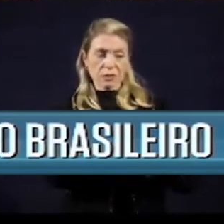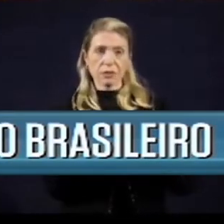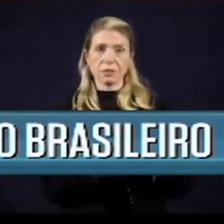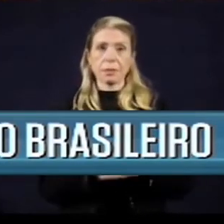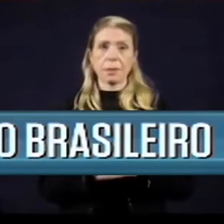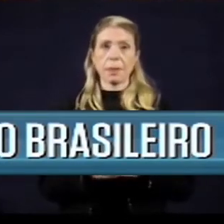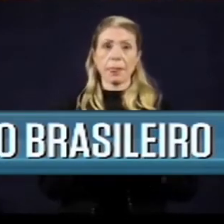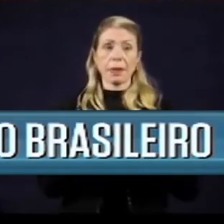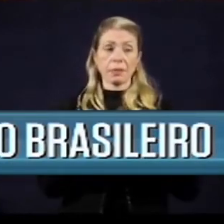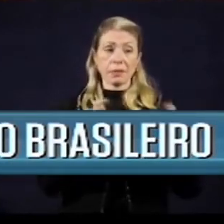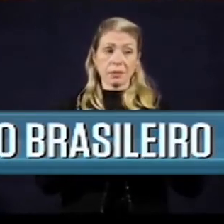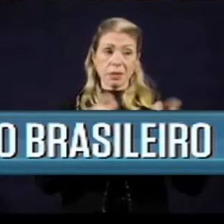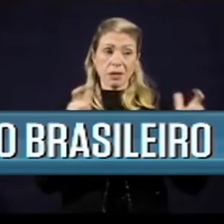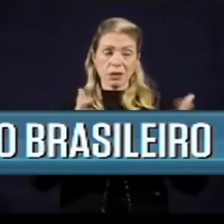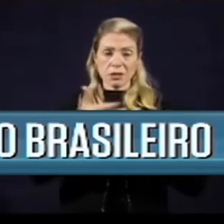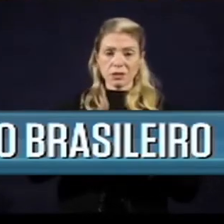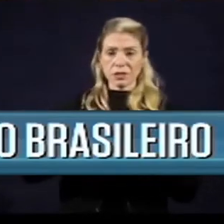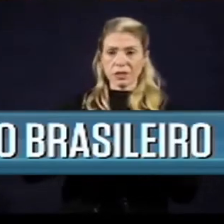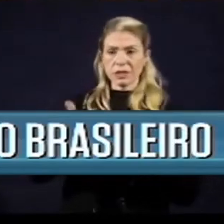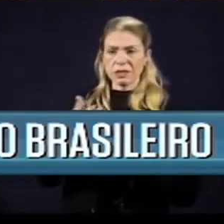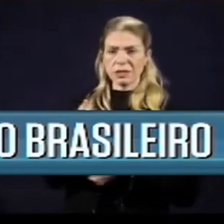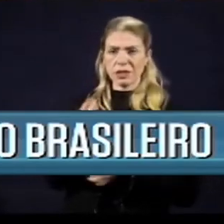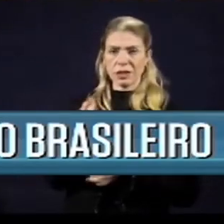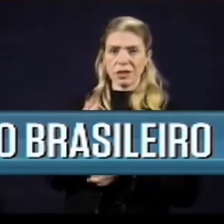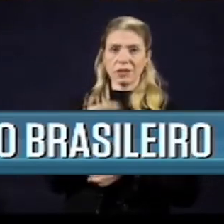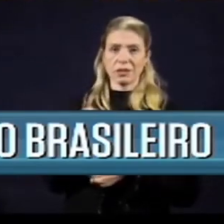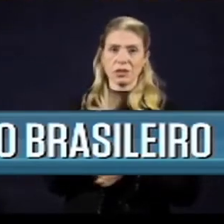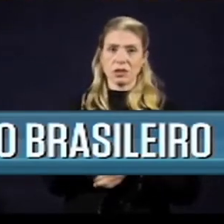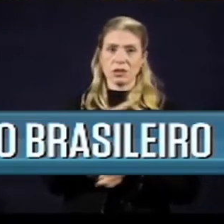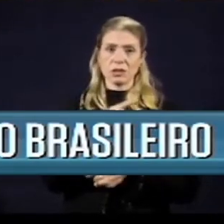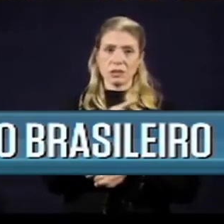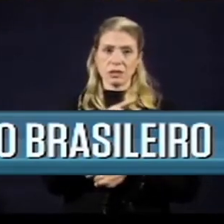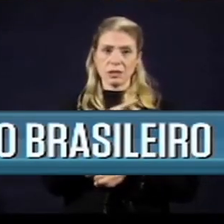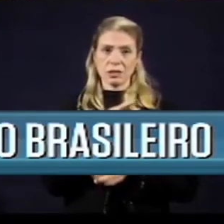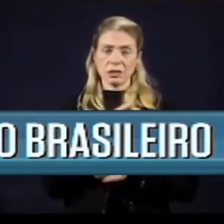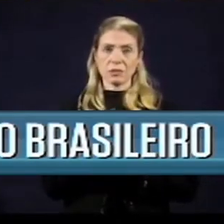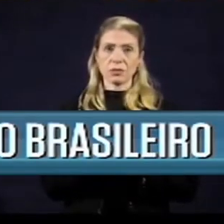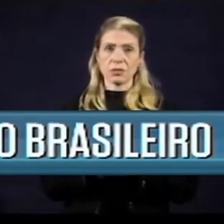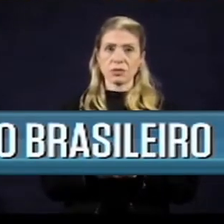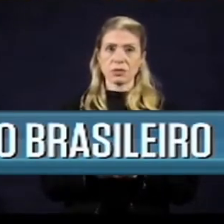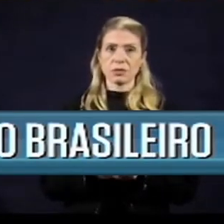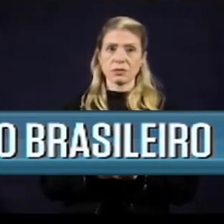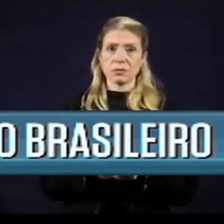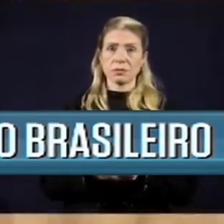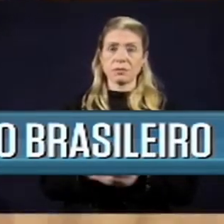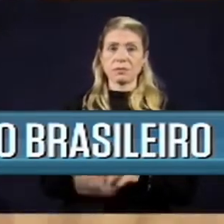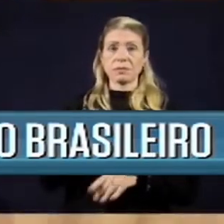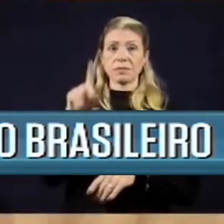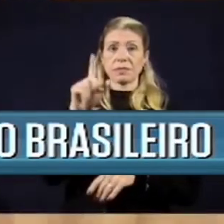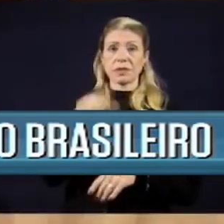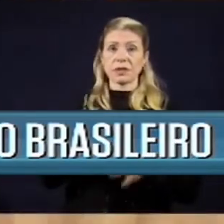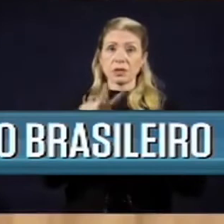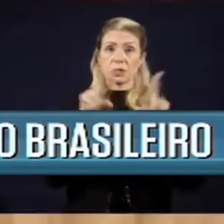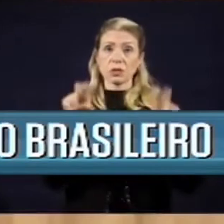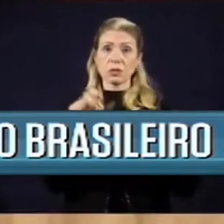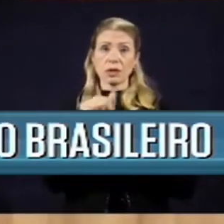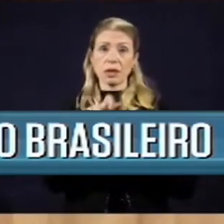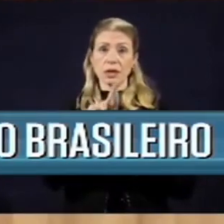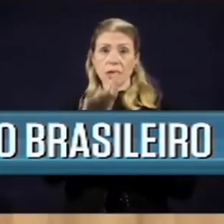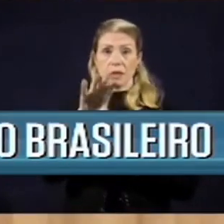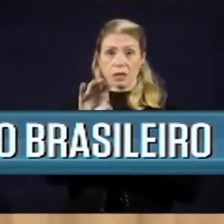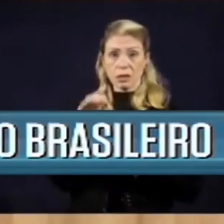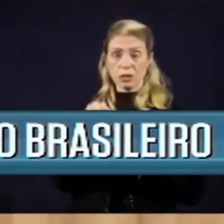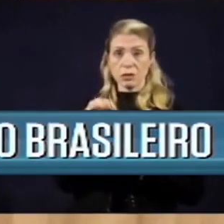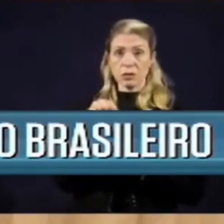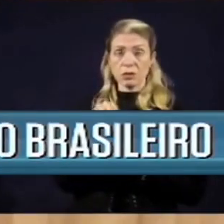vai ser a maior transferência de renda que a gente vai ter, essa revolução verde para o agro, porque além